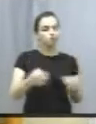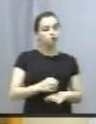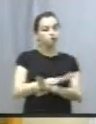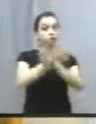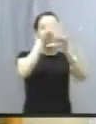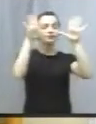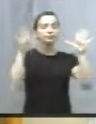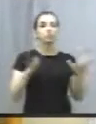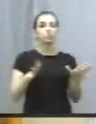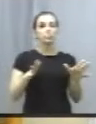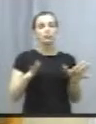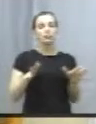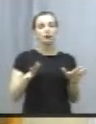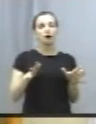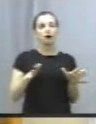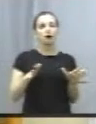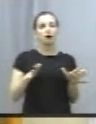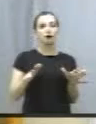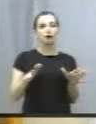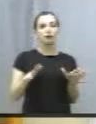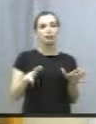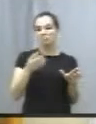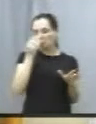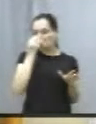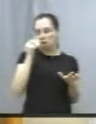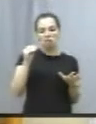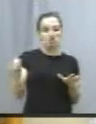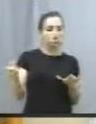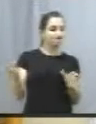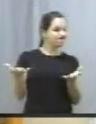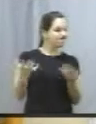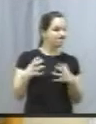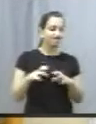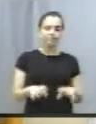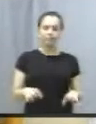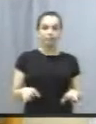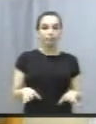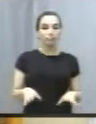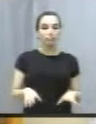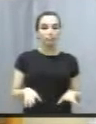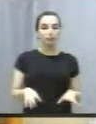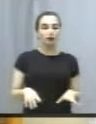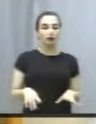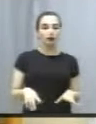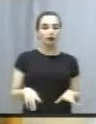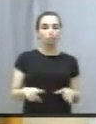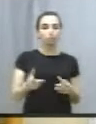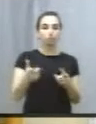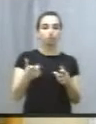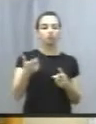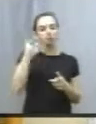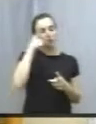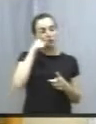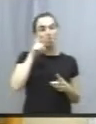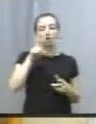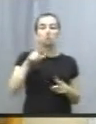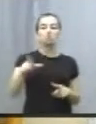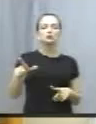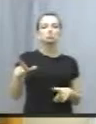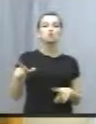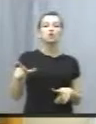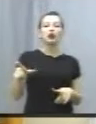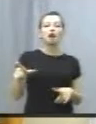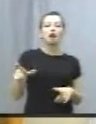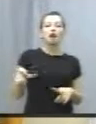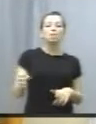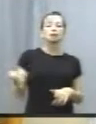por não querer mentir, não conseguem uma das coisas que talvez deva ser mais importante,